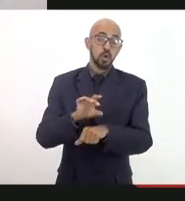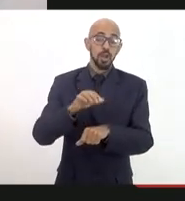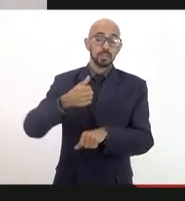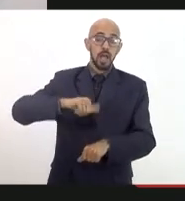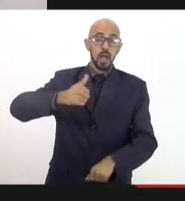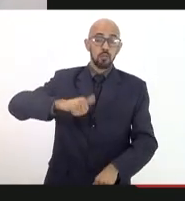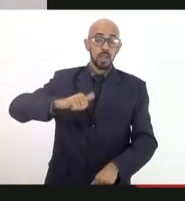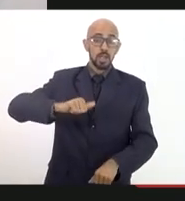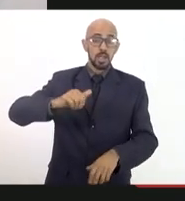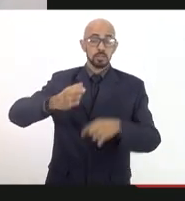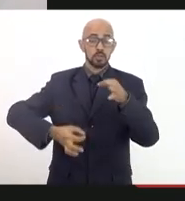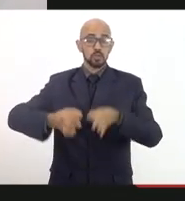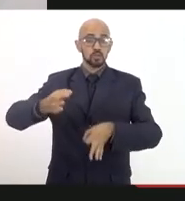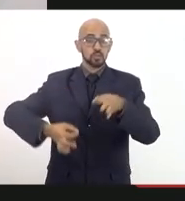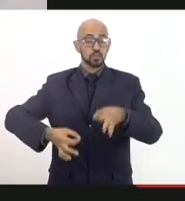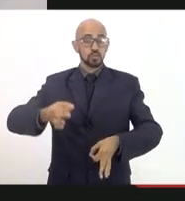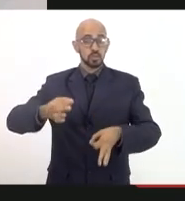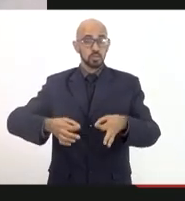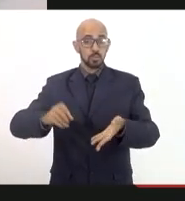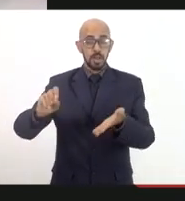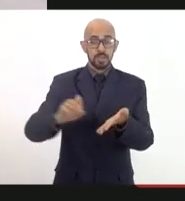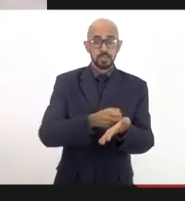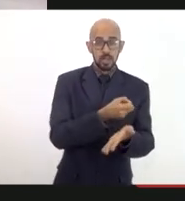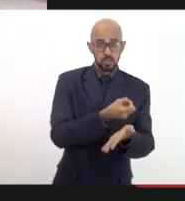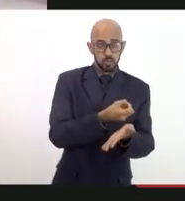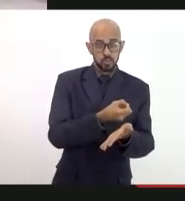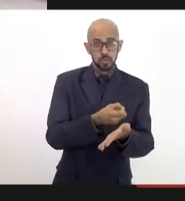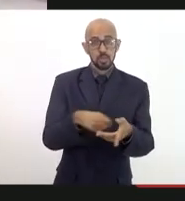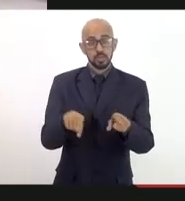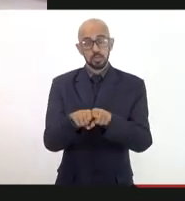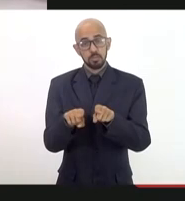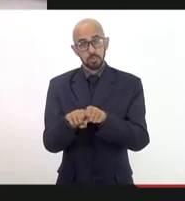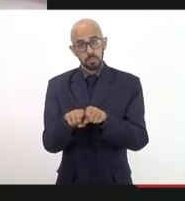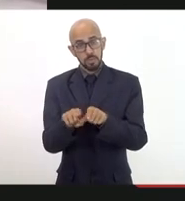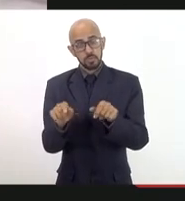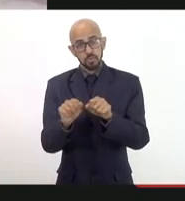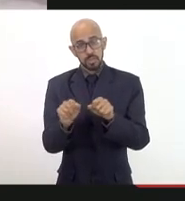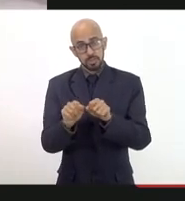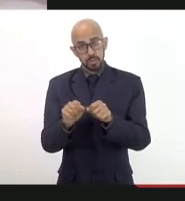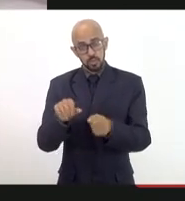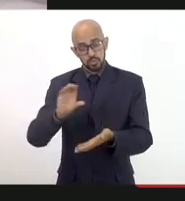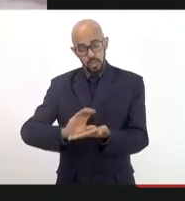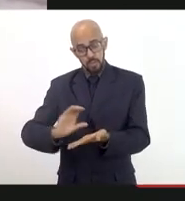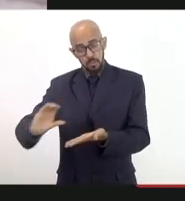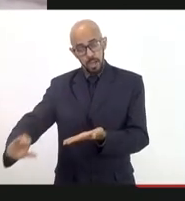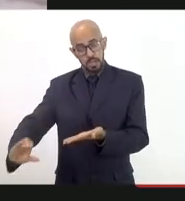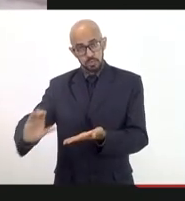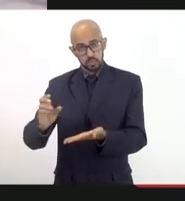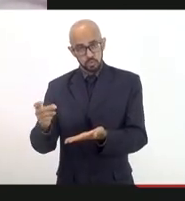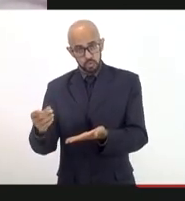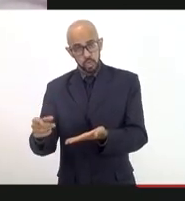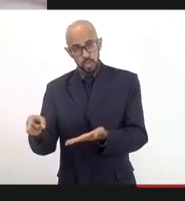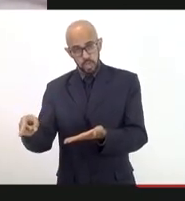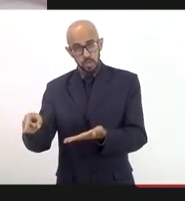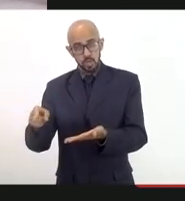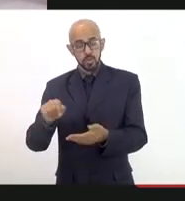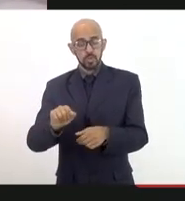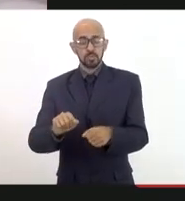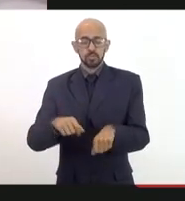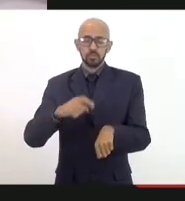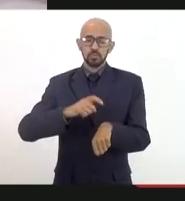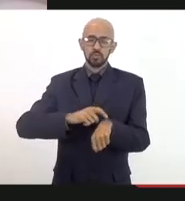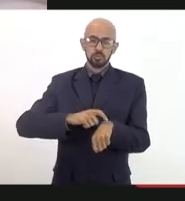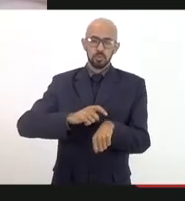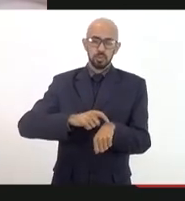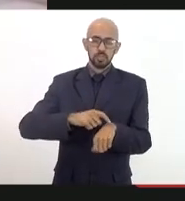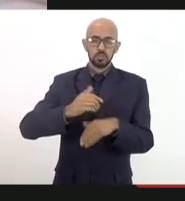para assinatura do termo de cooperação e a implementação dos repasses à medida que as fases